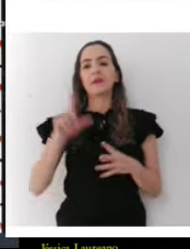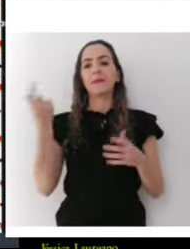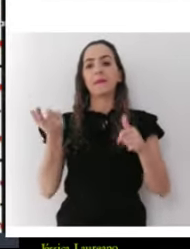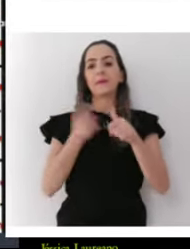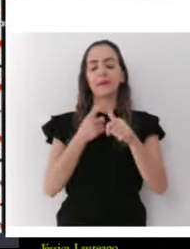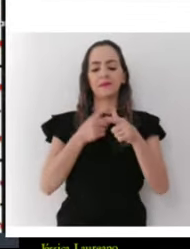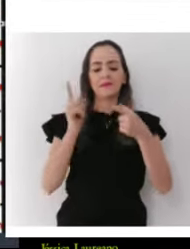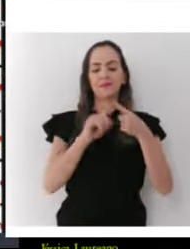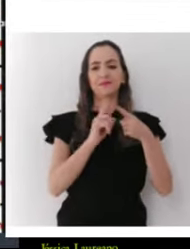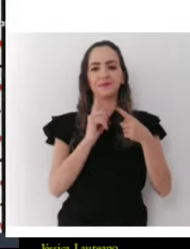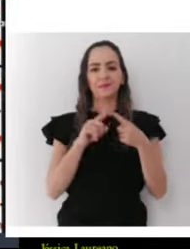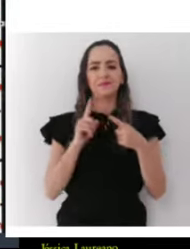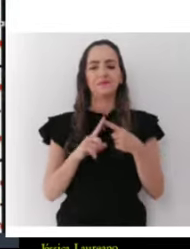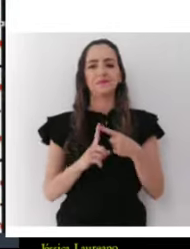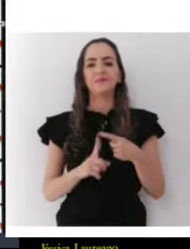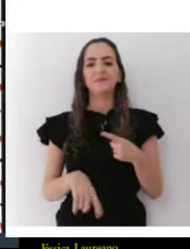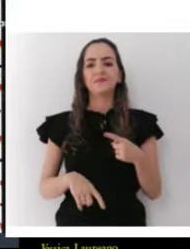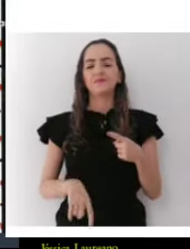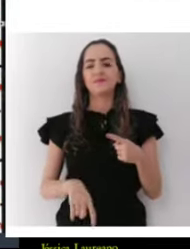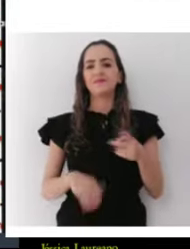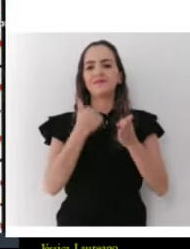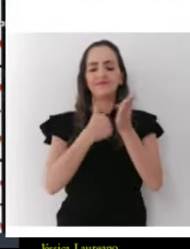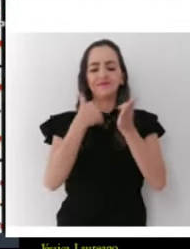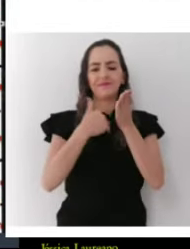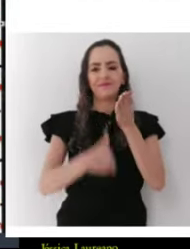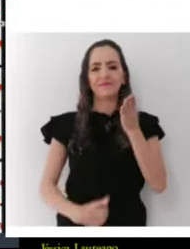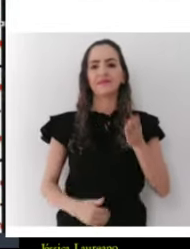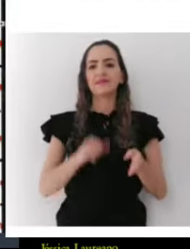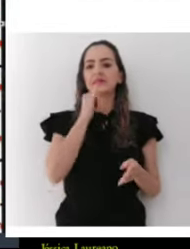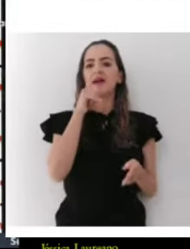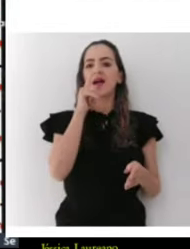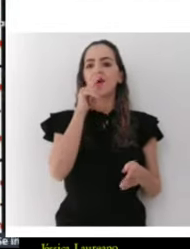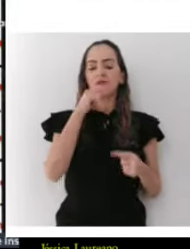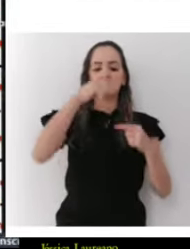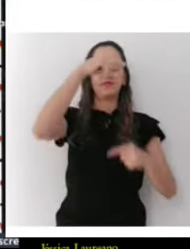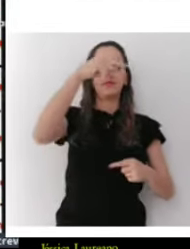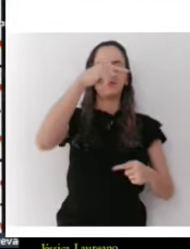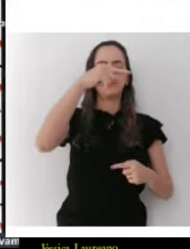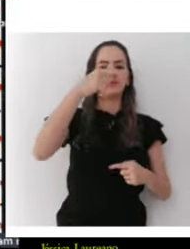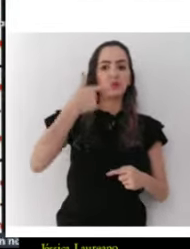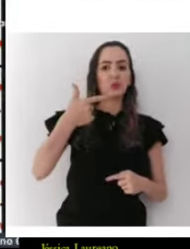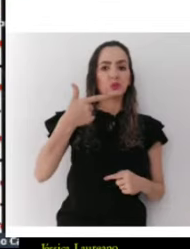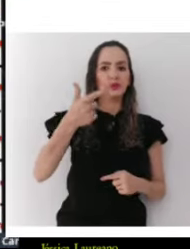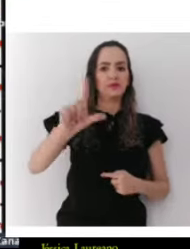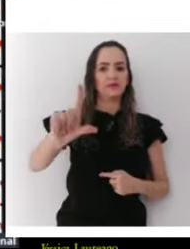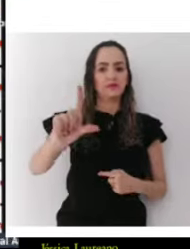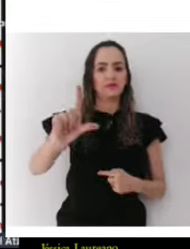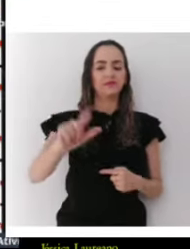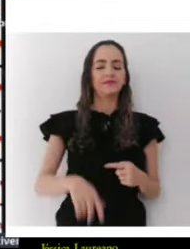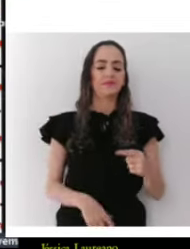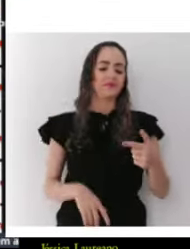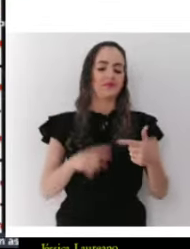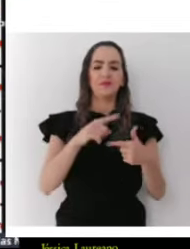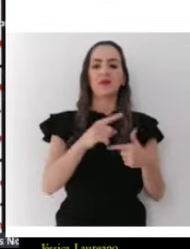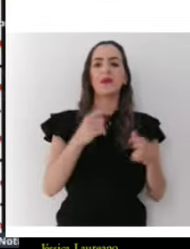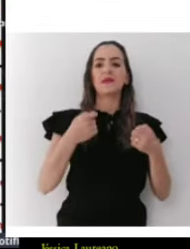litros de água para dividir entre copos com 200 ml. Quantos copos conseguirei